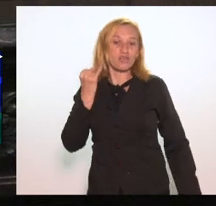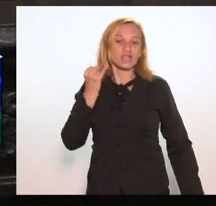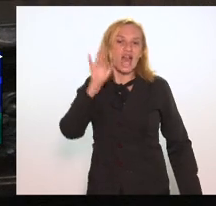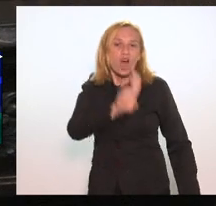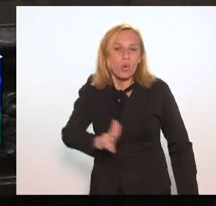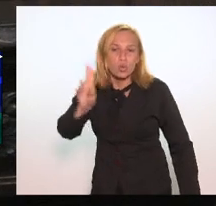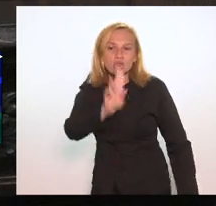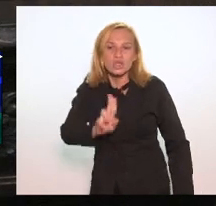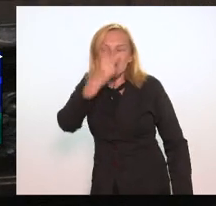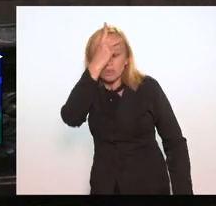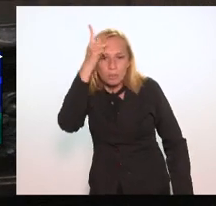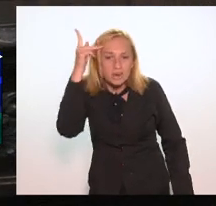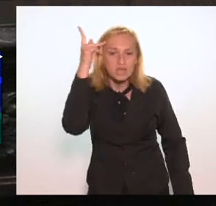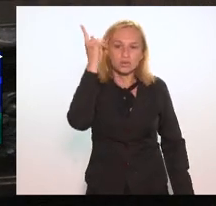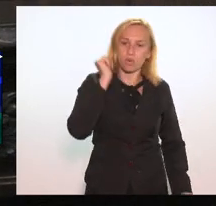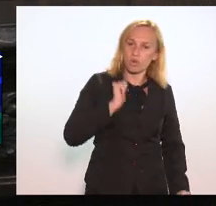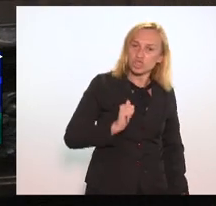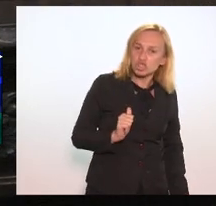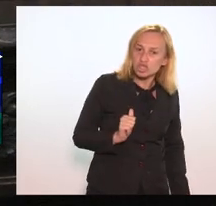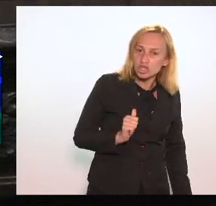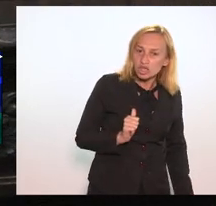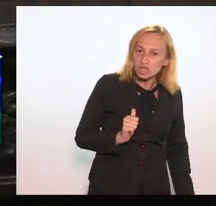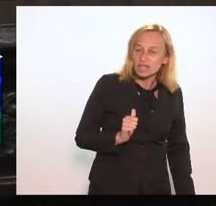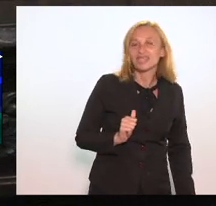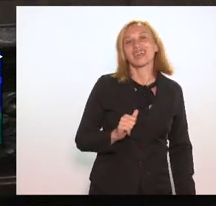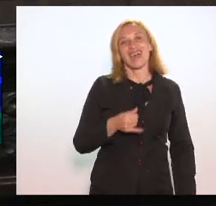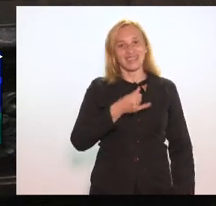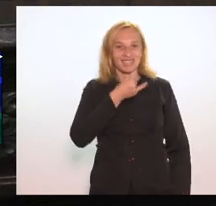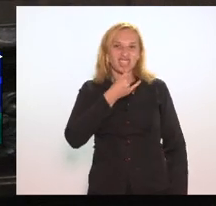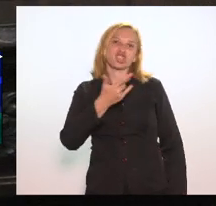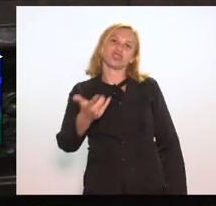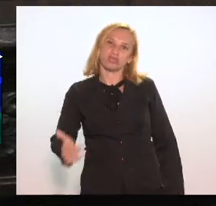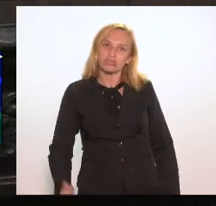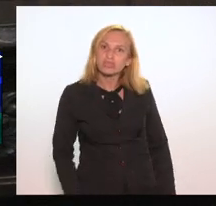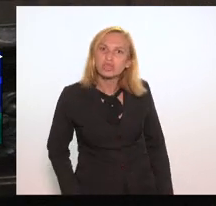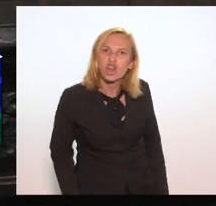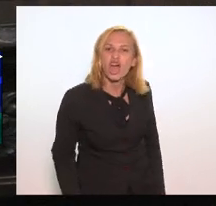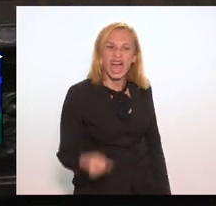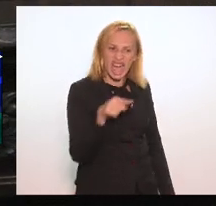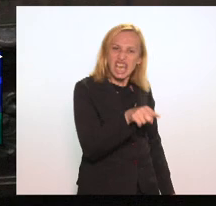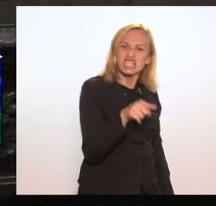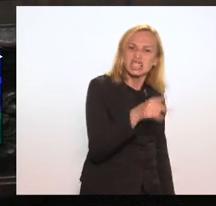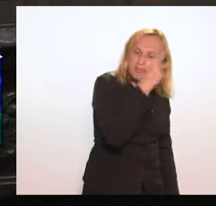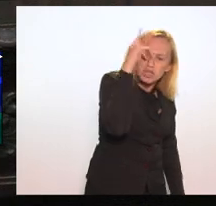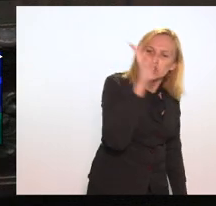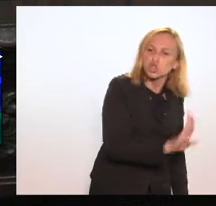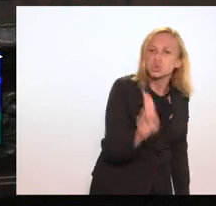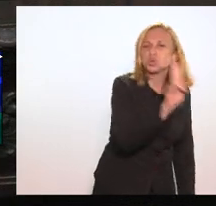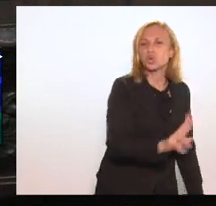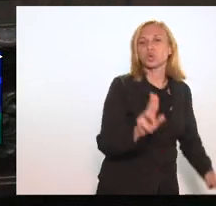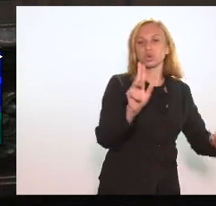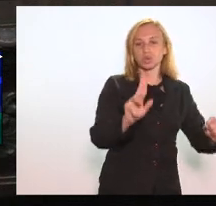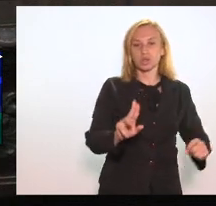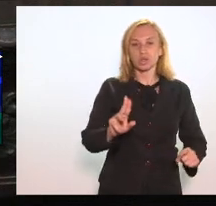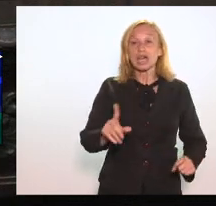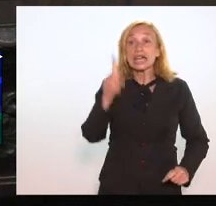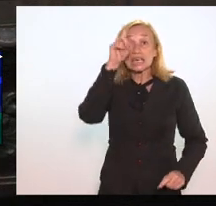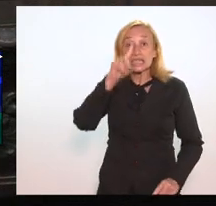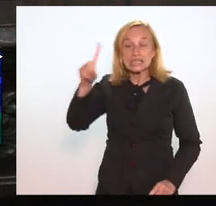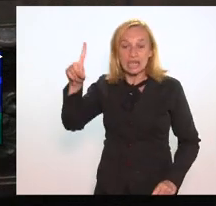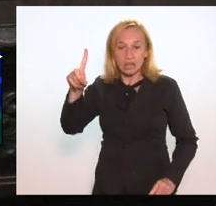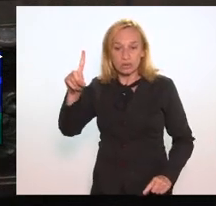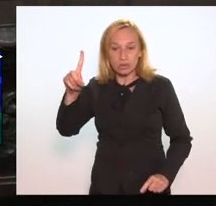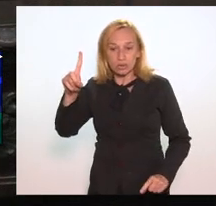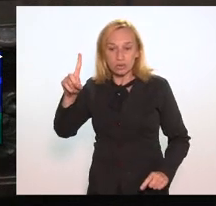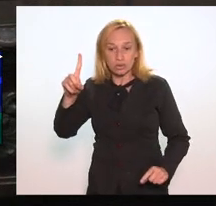usando pessoas é muito triste quando essas pessoas usam aquilo que Deus e o